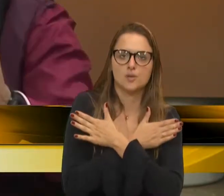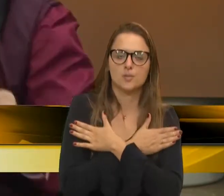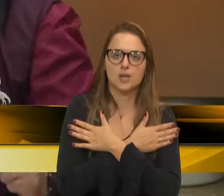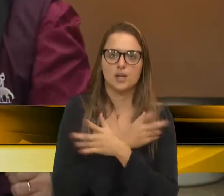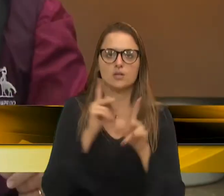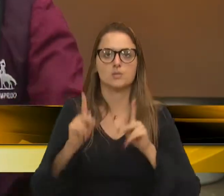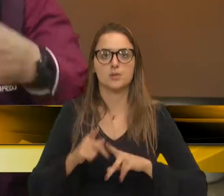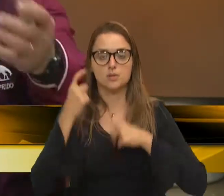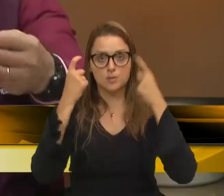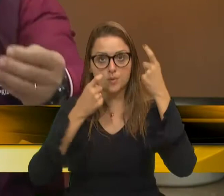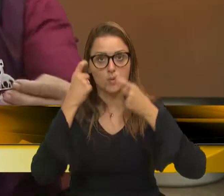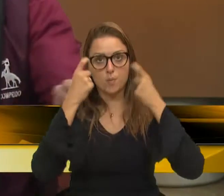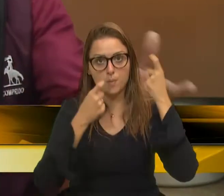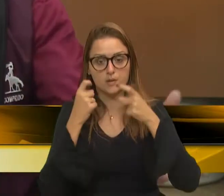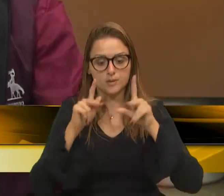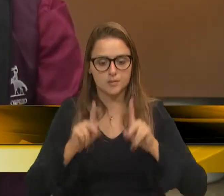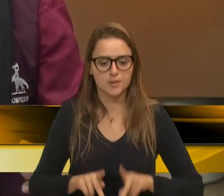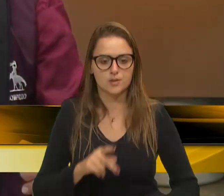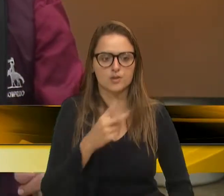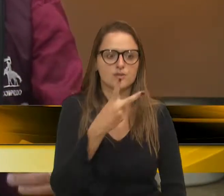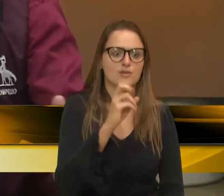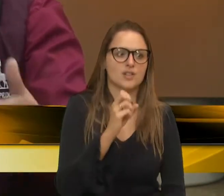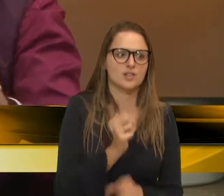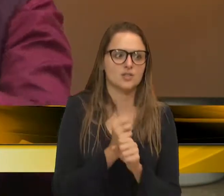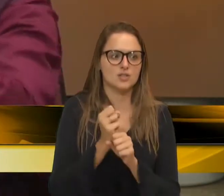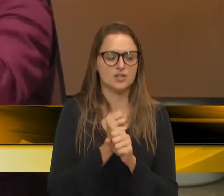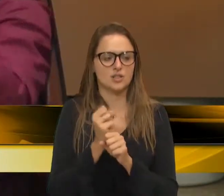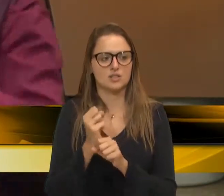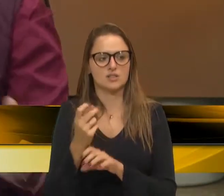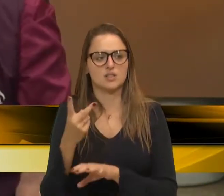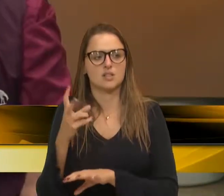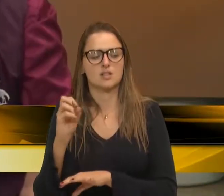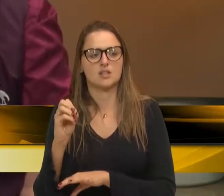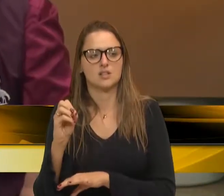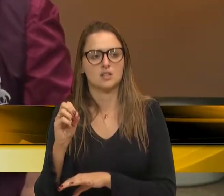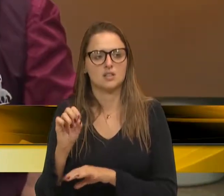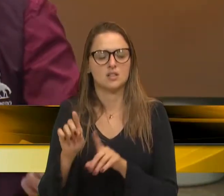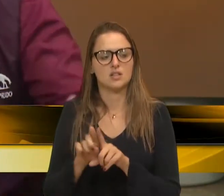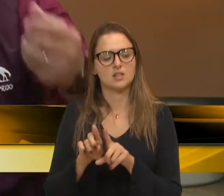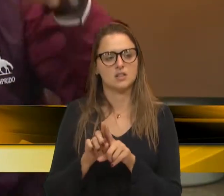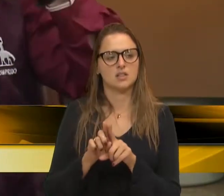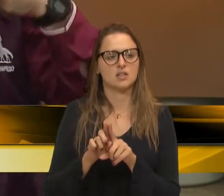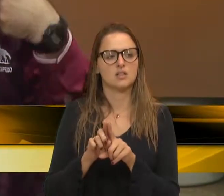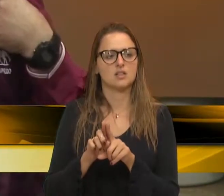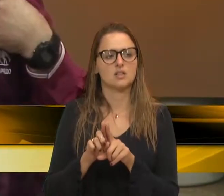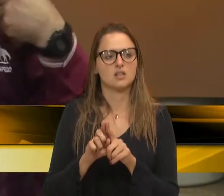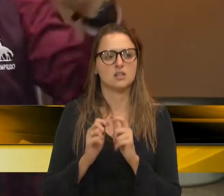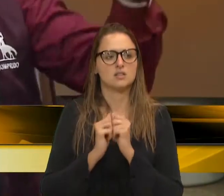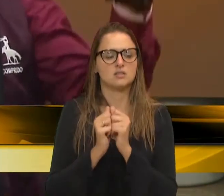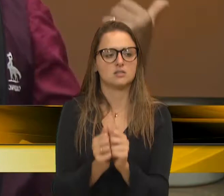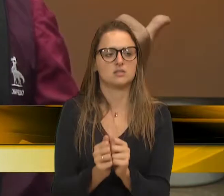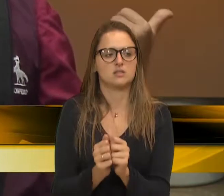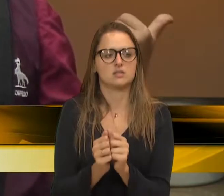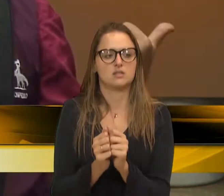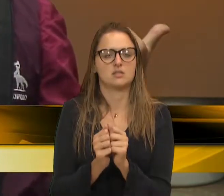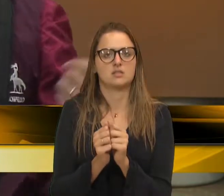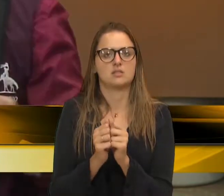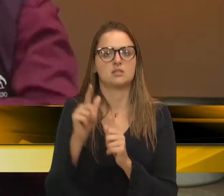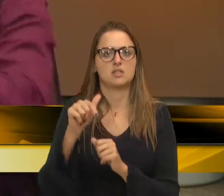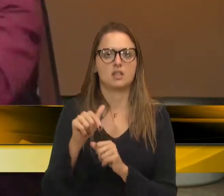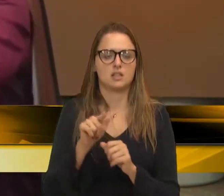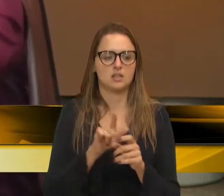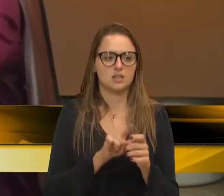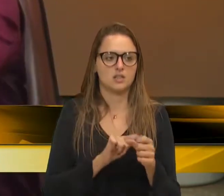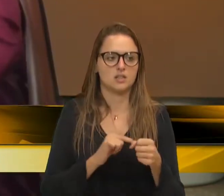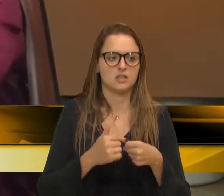de quem está lá inserido há 18, 20 anos, decorre o risco de fechar o seu estabelecimento. Eu, para mudar o ABIDS em São